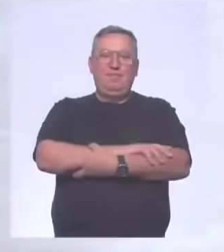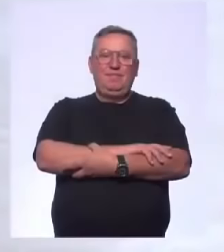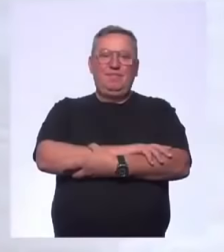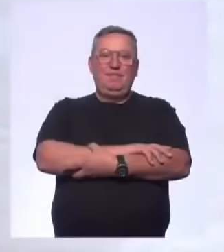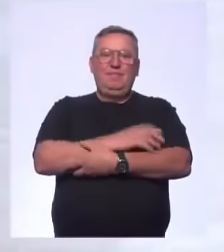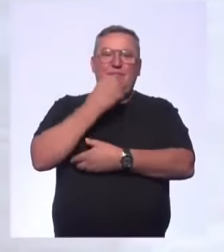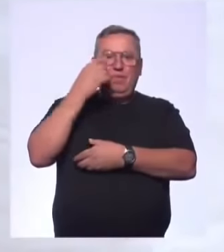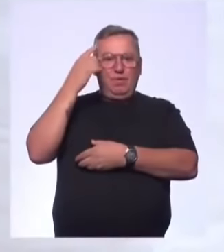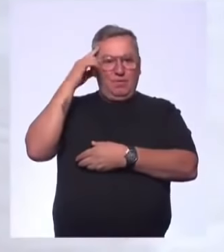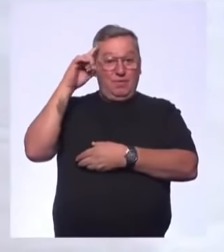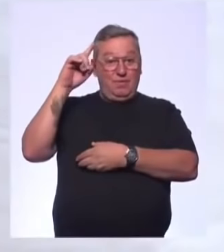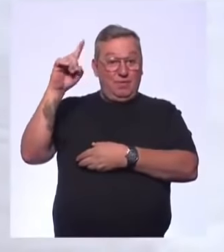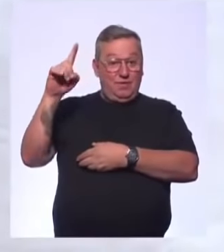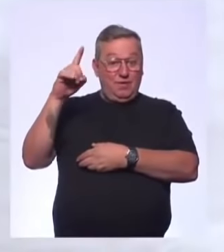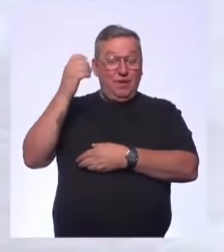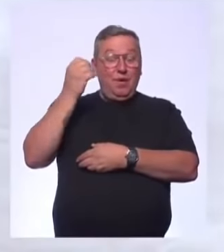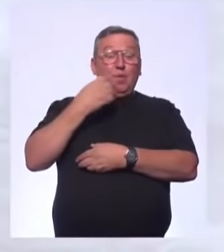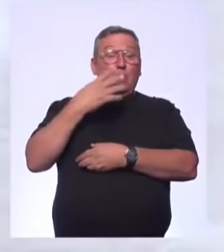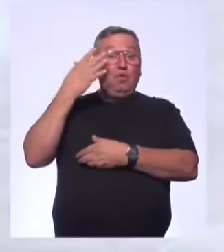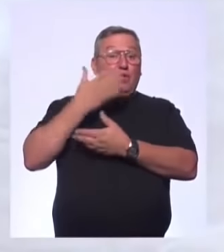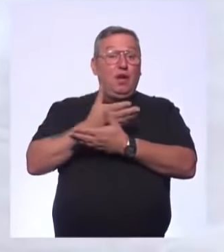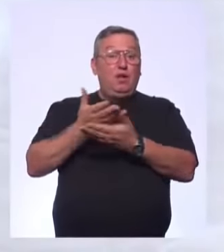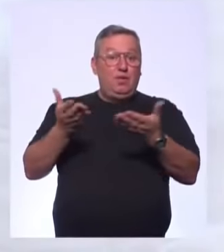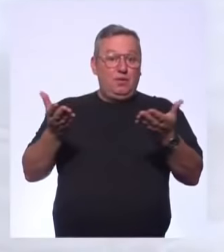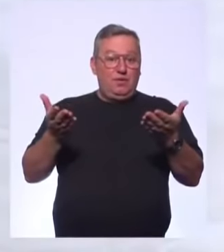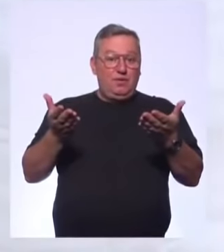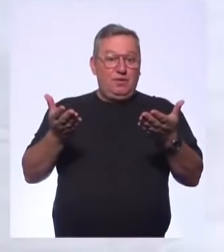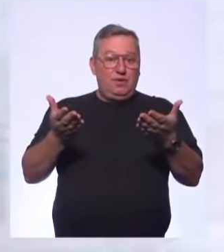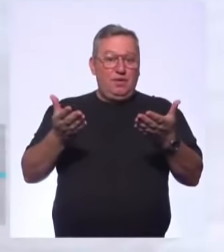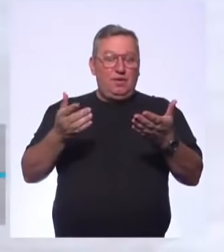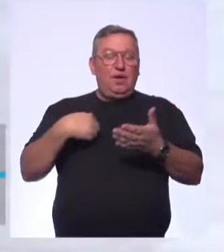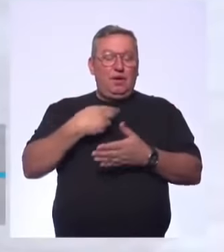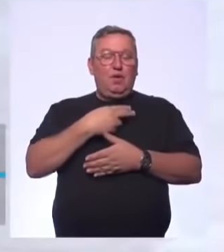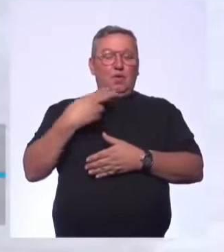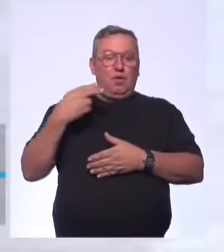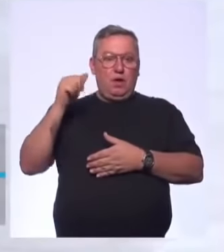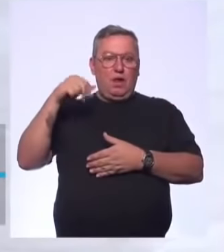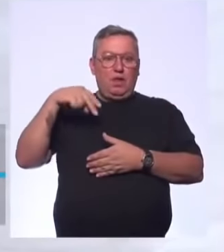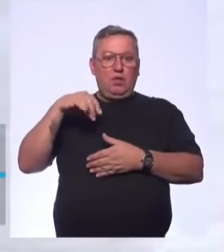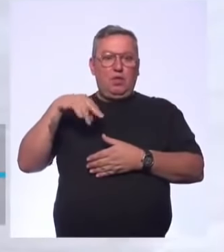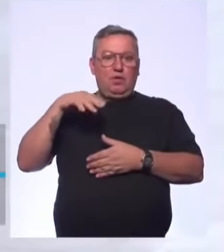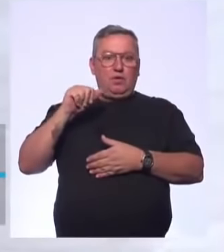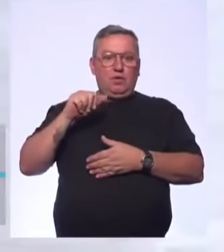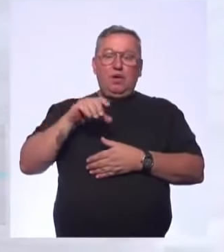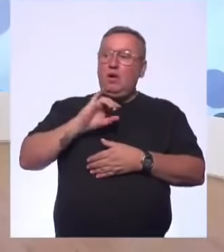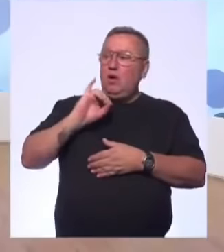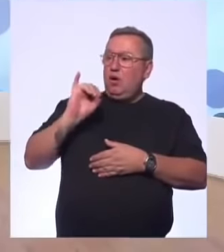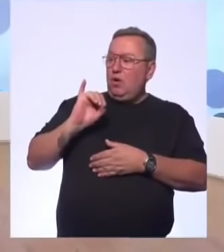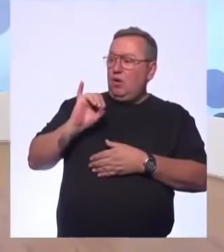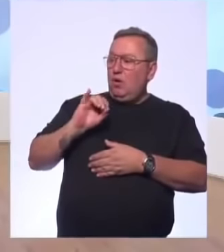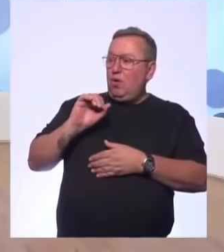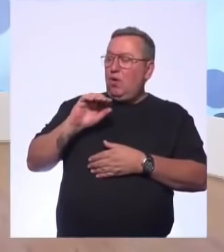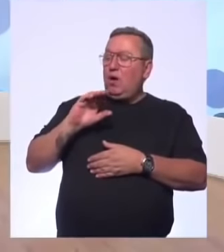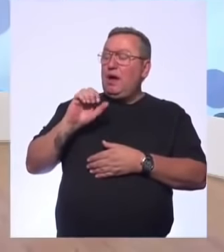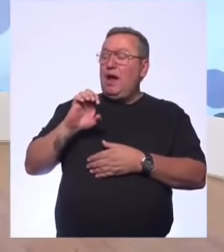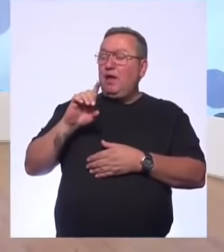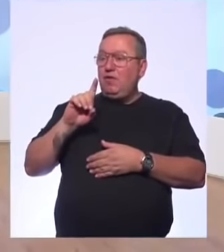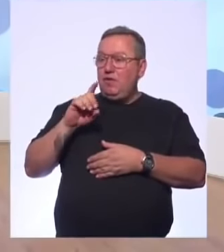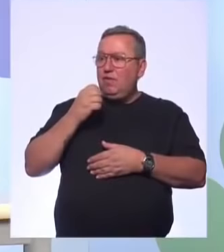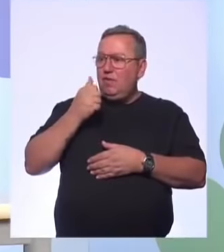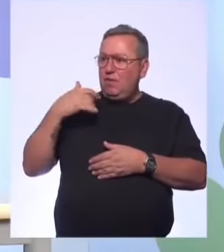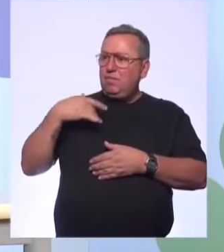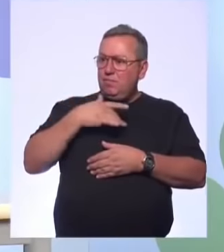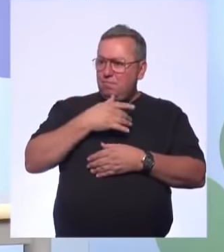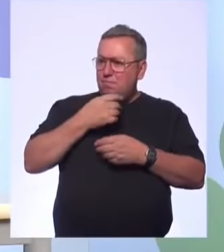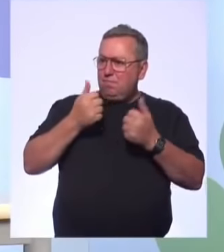Good morning. Good morning, everybody. Bom dia, pessoal. I am Antônia. Hi, Ed. Hello, Antonio. How are you? I'm fine. What's